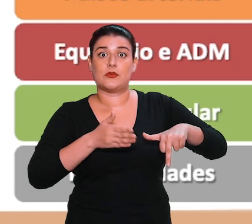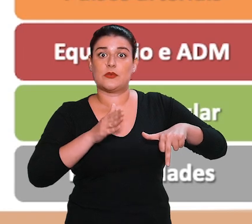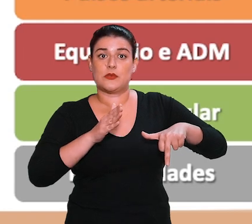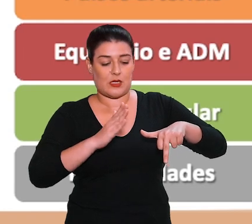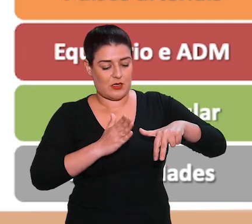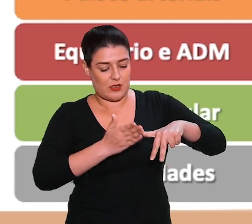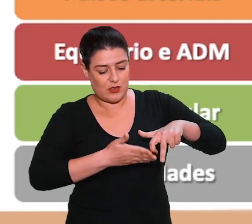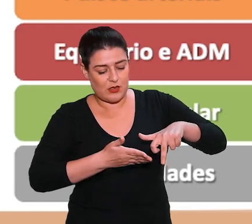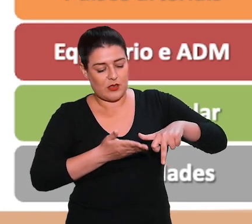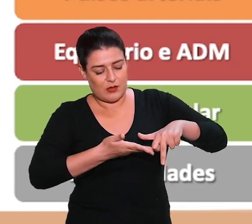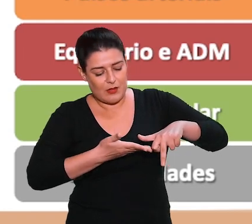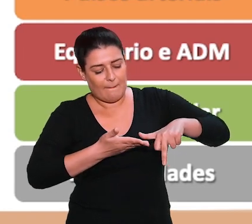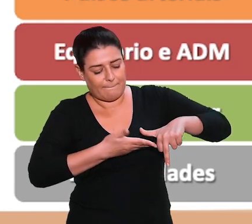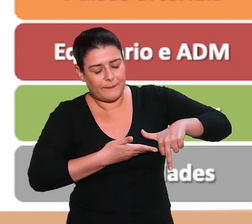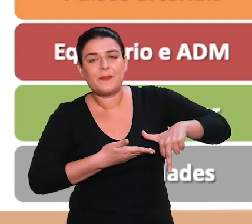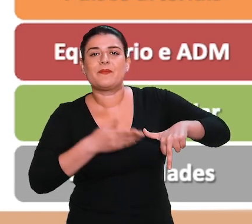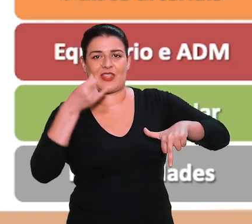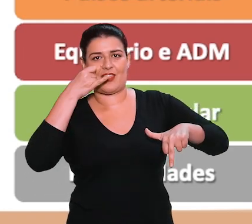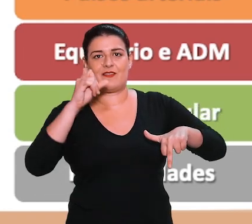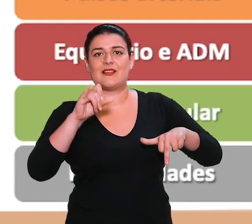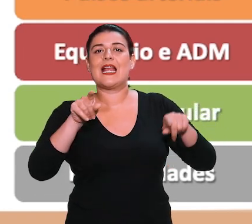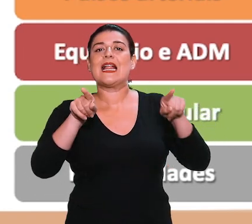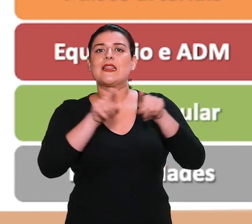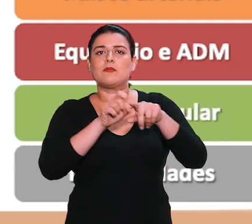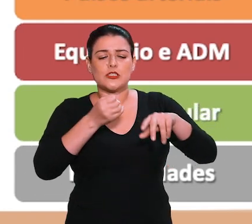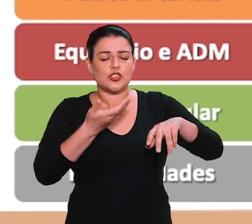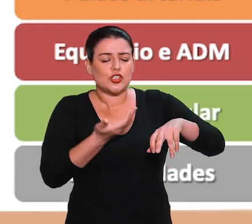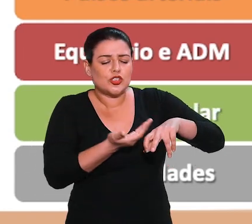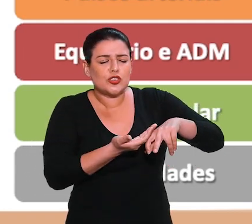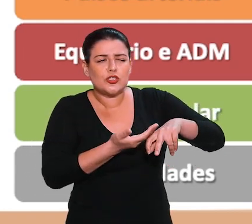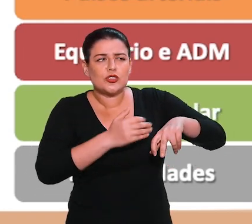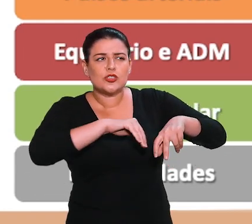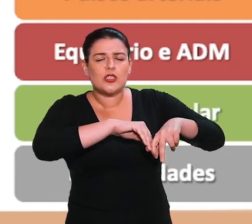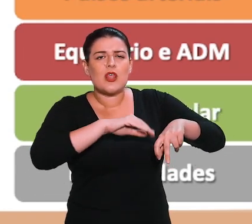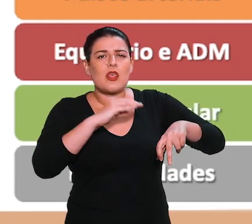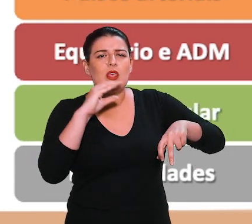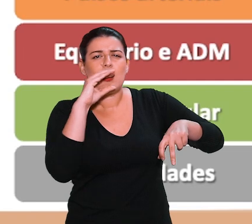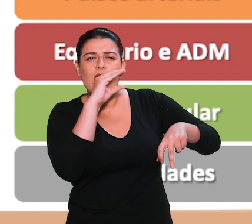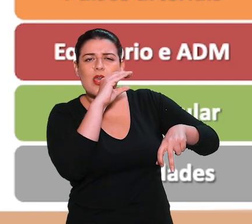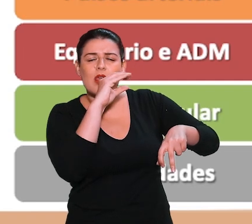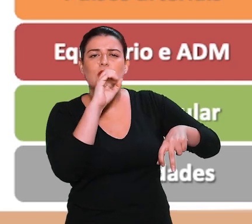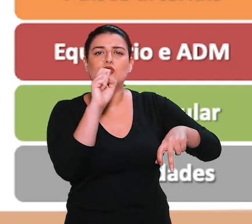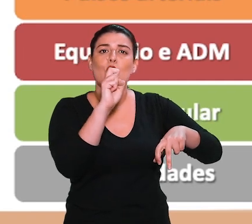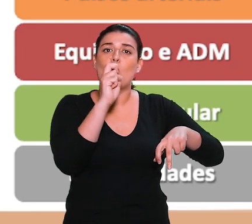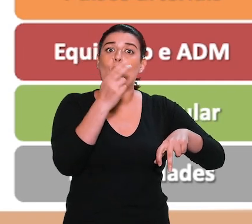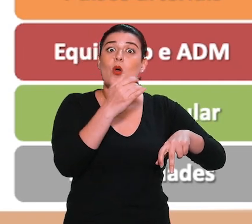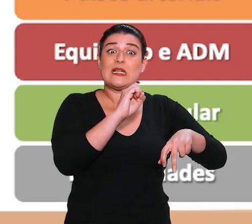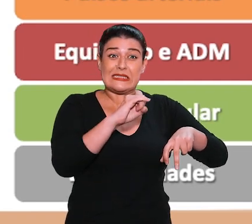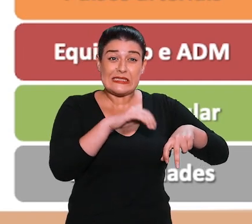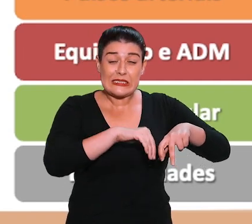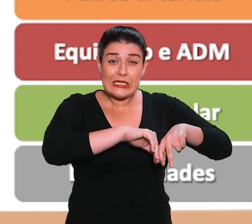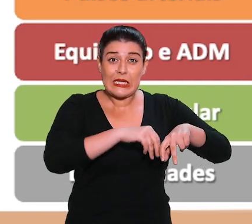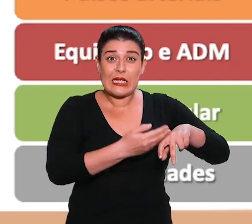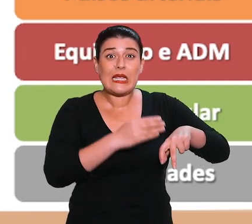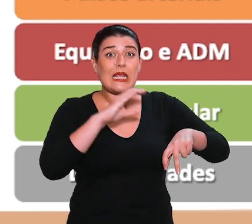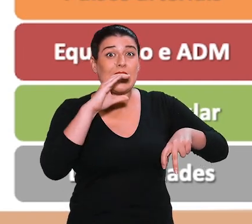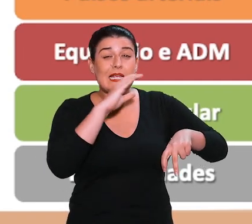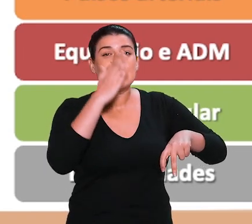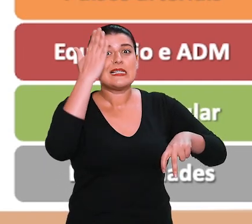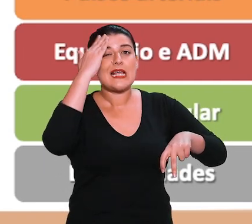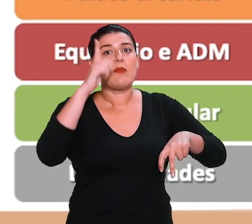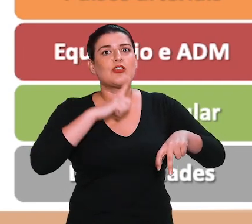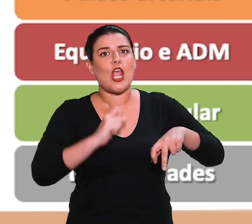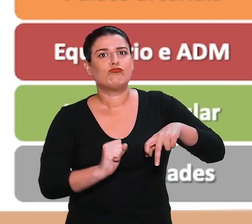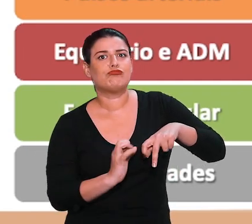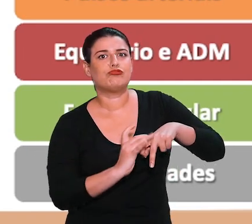agora no membro preservado. Verificar a temperatura da pele. Se a temperatura está aumentada, pode indicar para a gente processo inflamatório agudo em